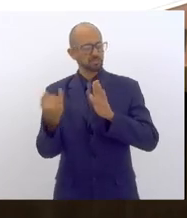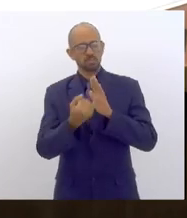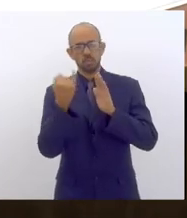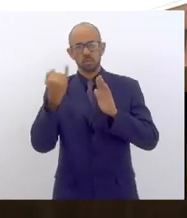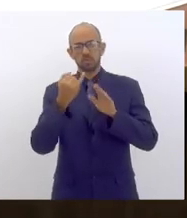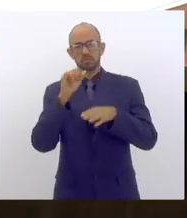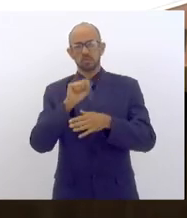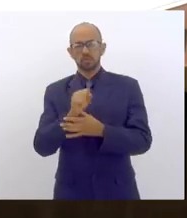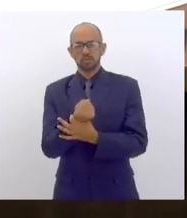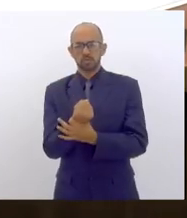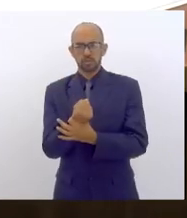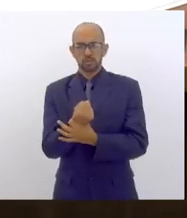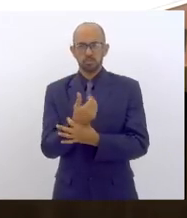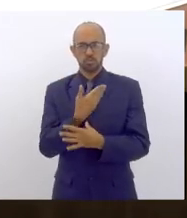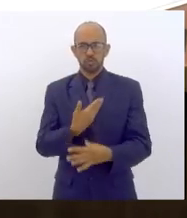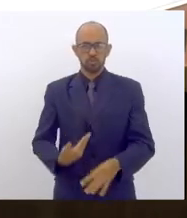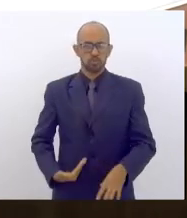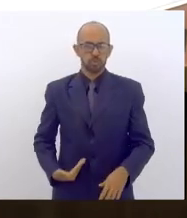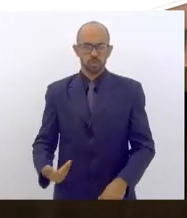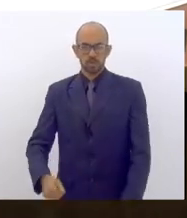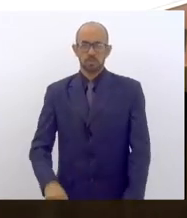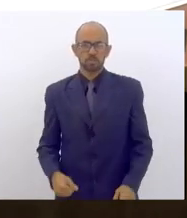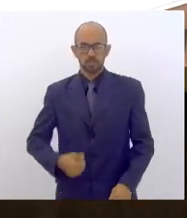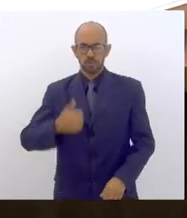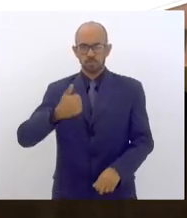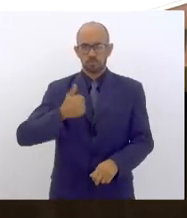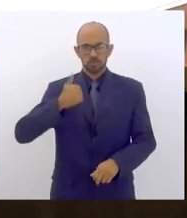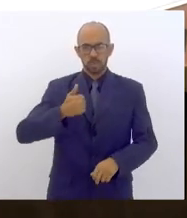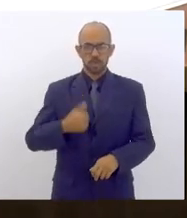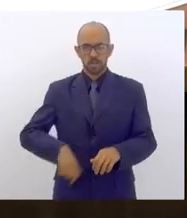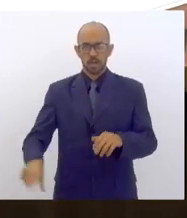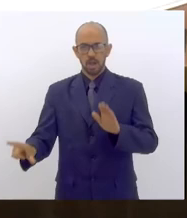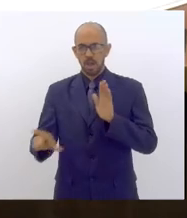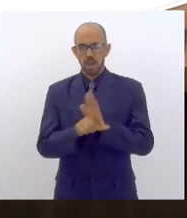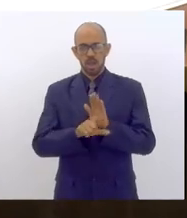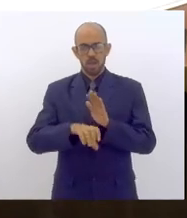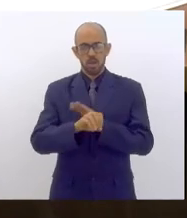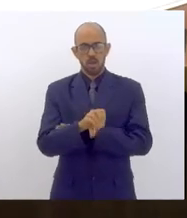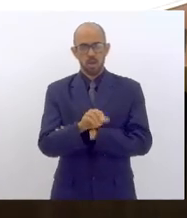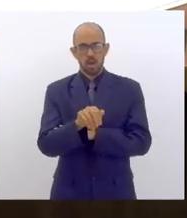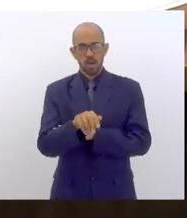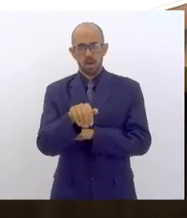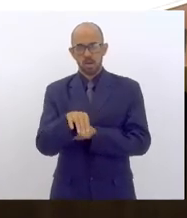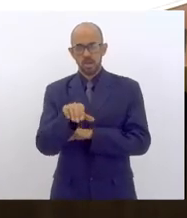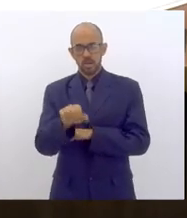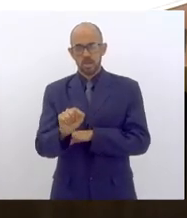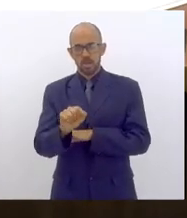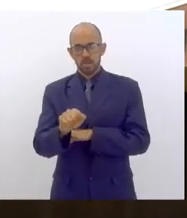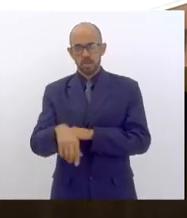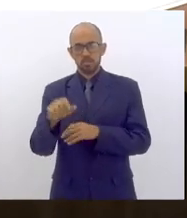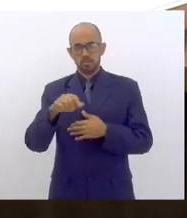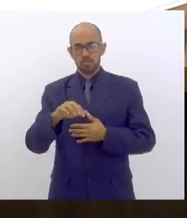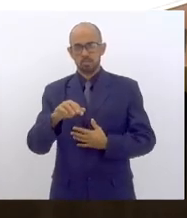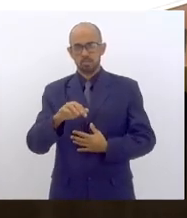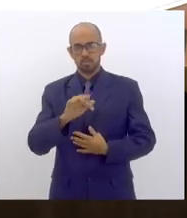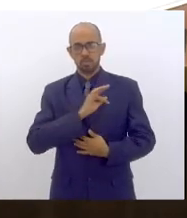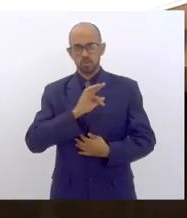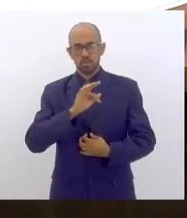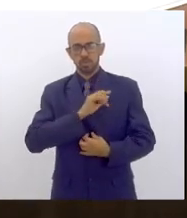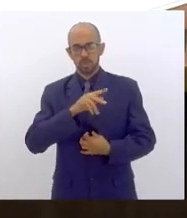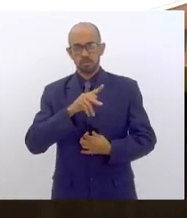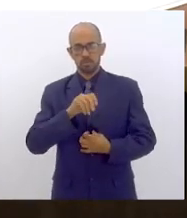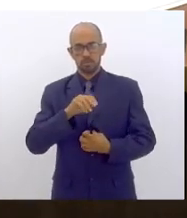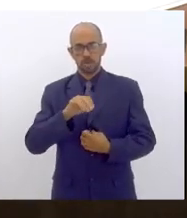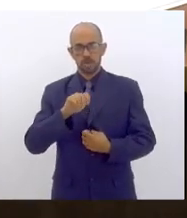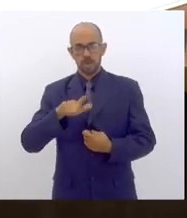Uma delas, a Lei Orgânica da Polícia Penal. Eu estava em Brasília, no Congresso Nacional, acompanhando a sessão que institui a